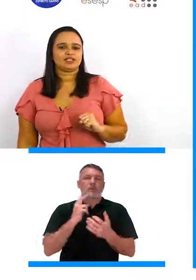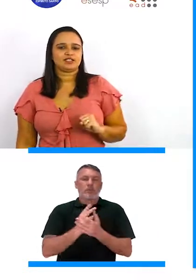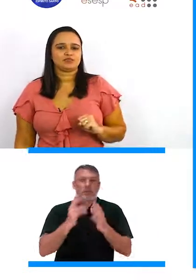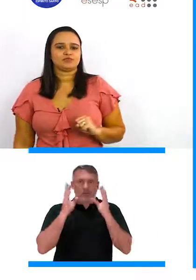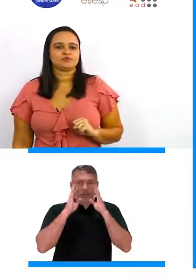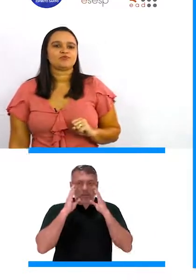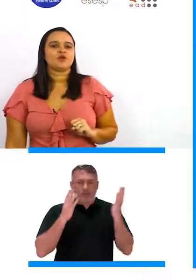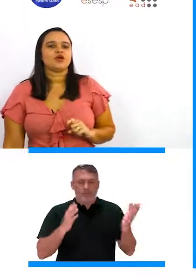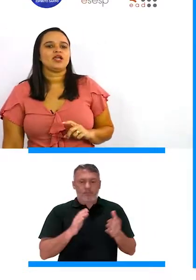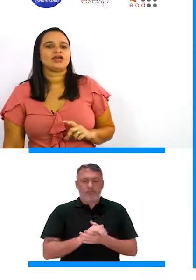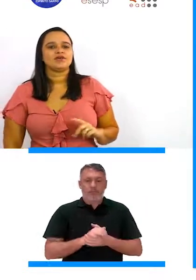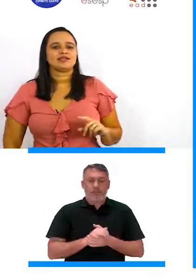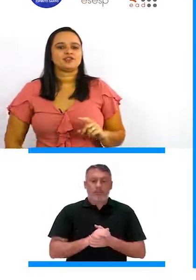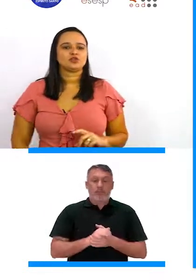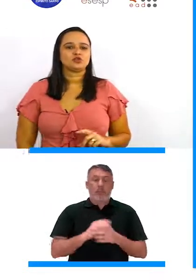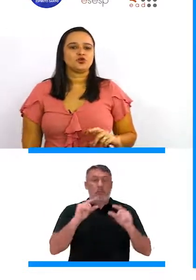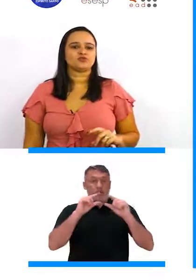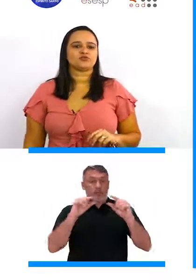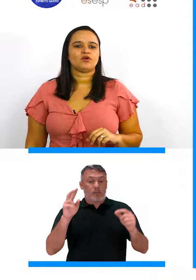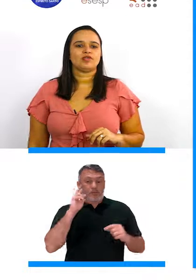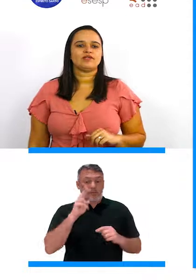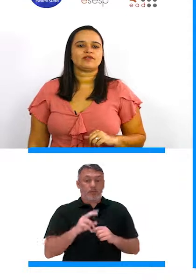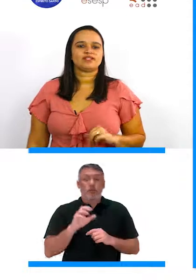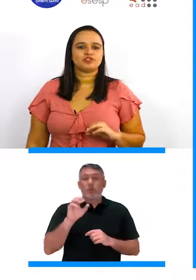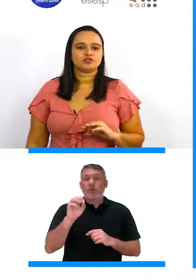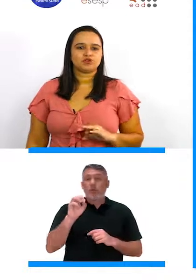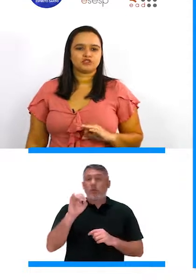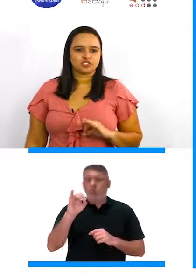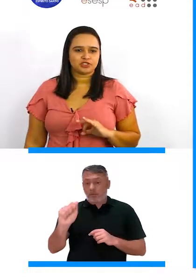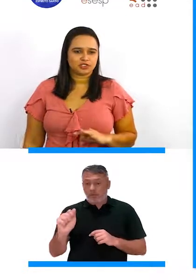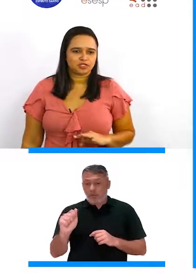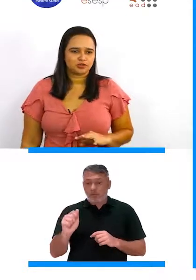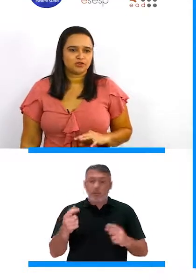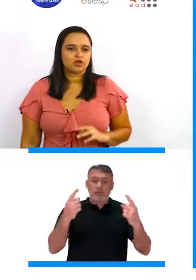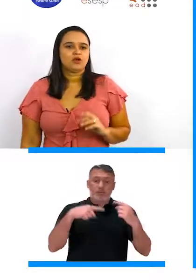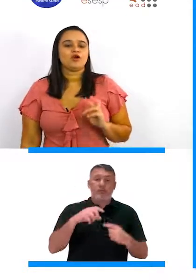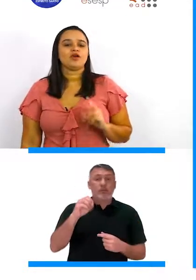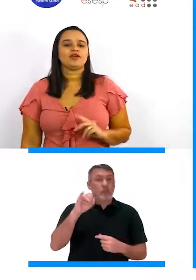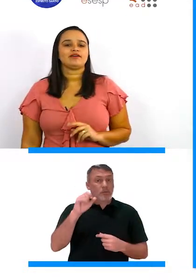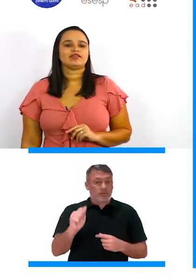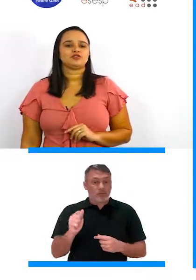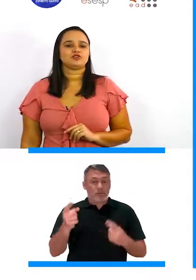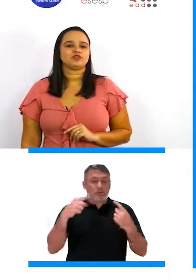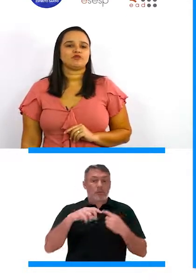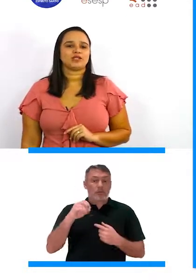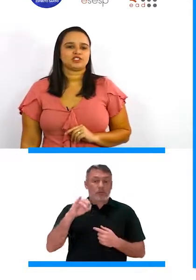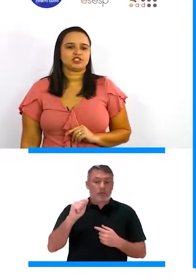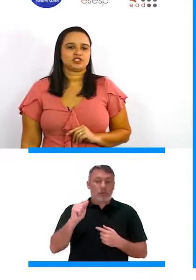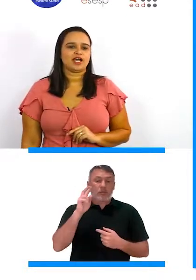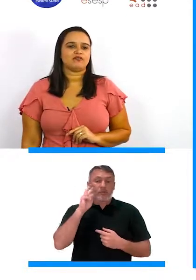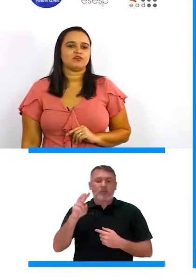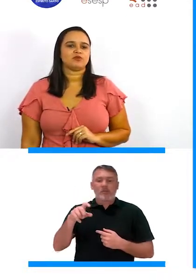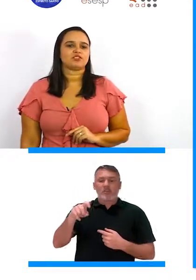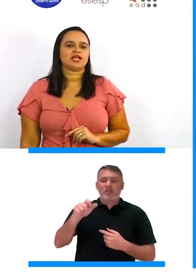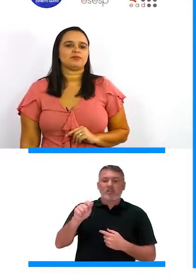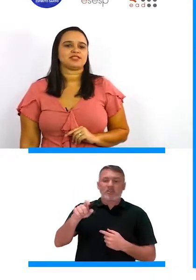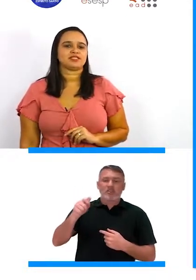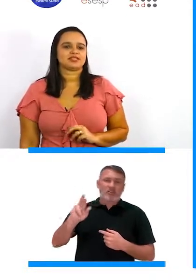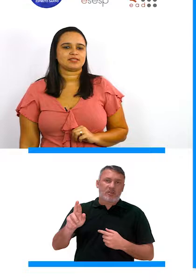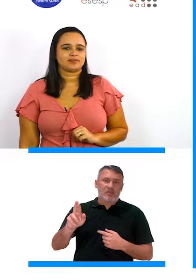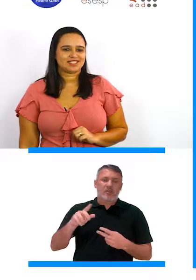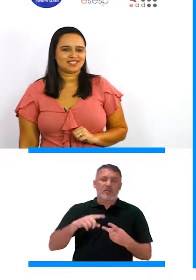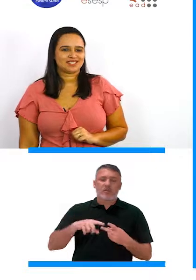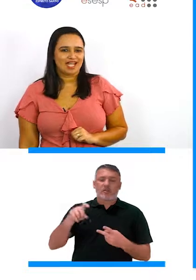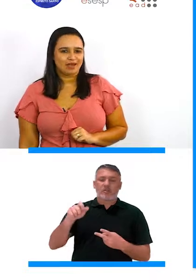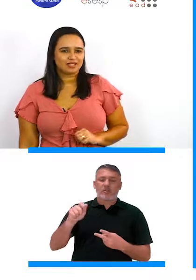fiquem atentos. Olha eu aqui de novo, olha eu aqui de novo chachando. Olha eu aqui de novo para chachar. Vou mostrar para